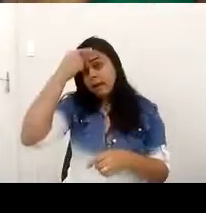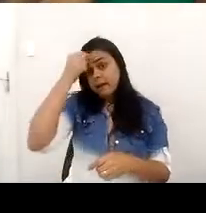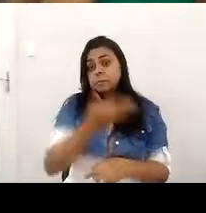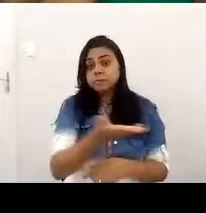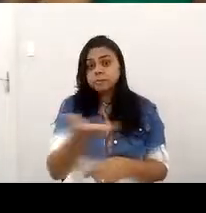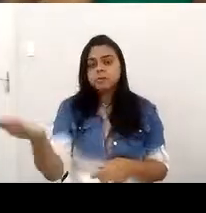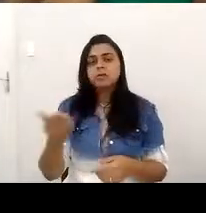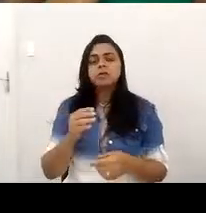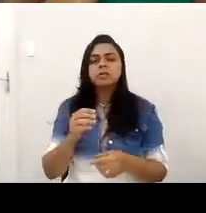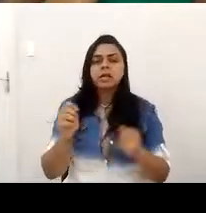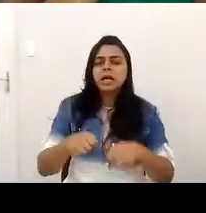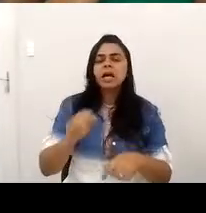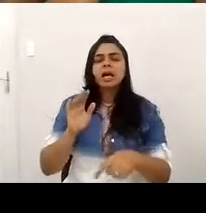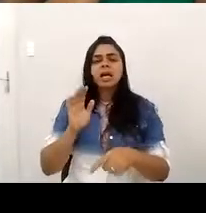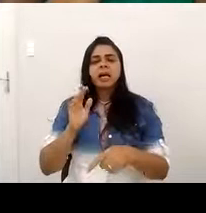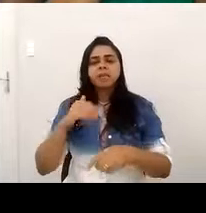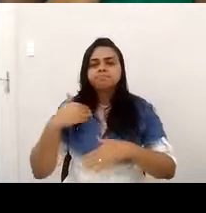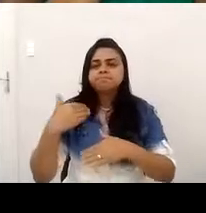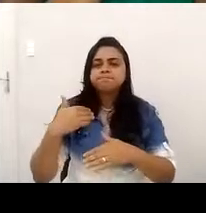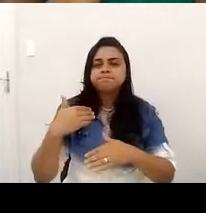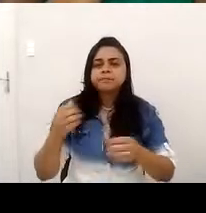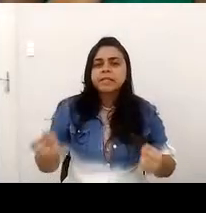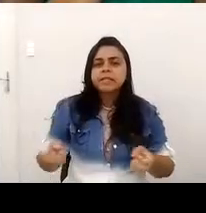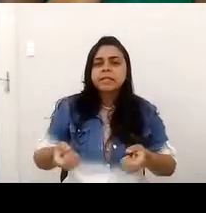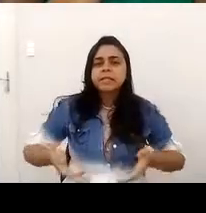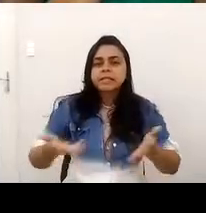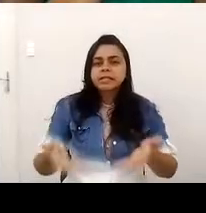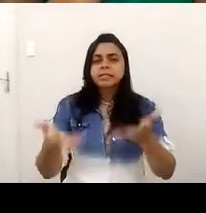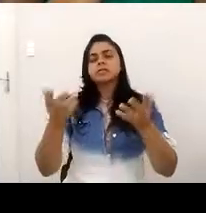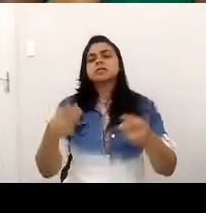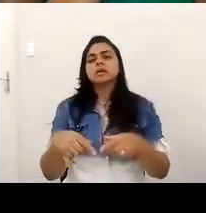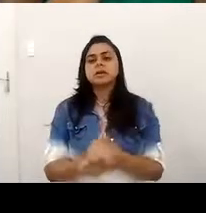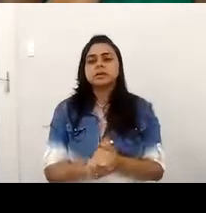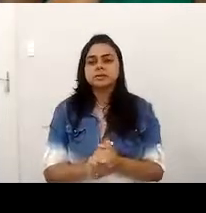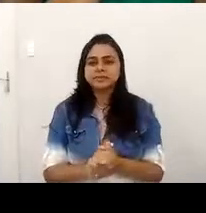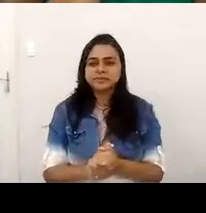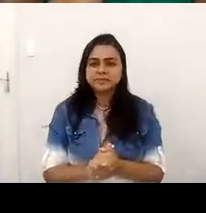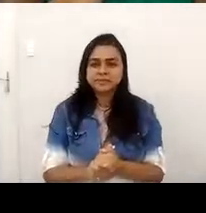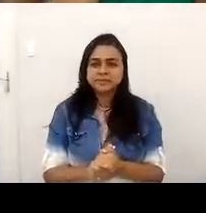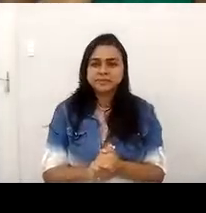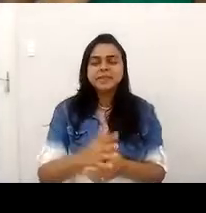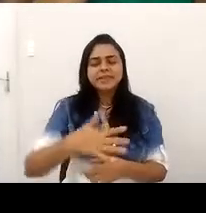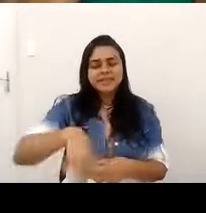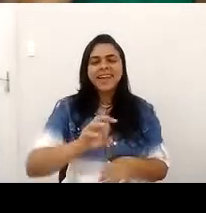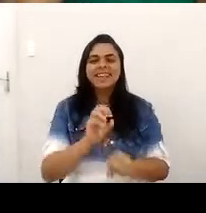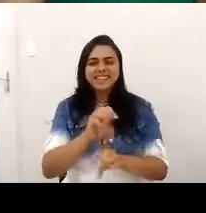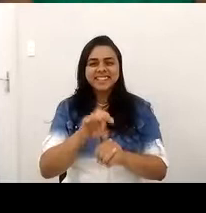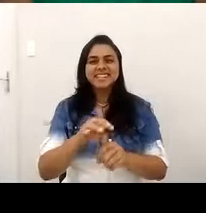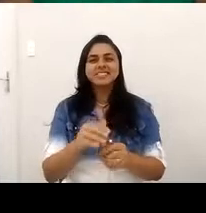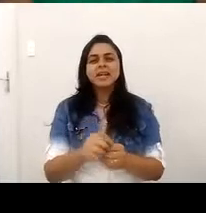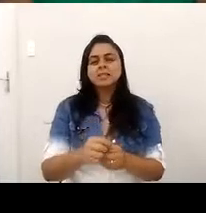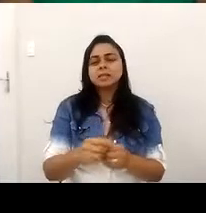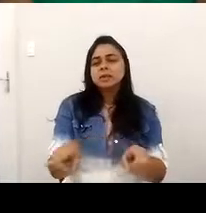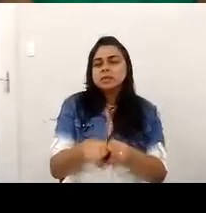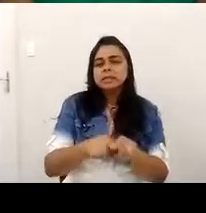a existência, né, nossa, enfim, né, na perspectiva dos trabalhadores, de uma educação emancipatória e crítica. Muito